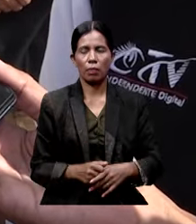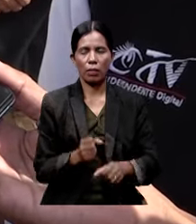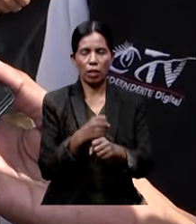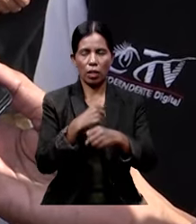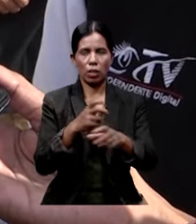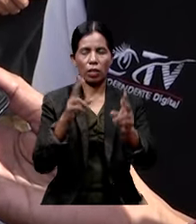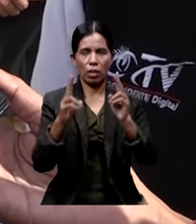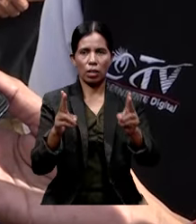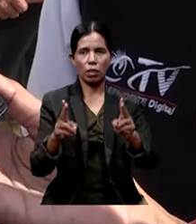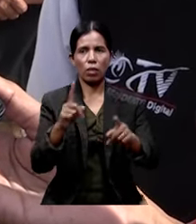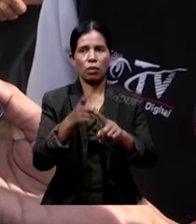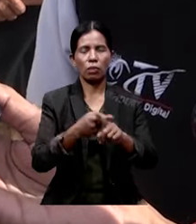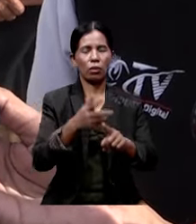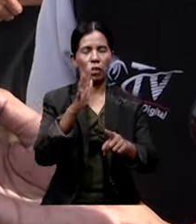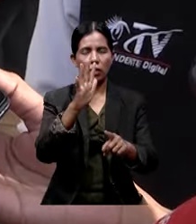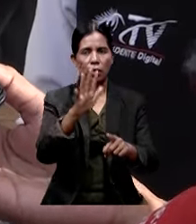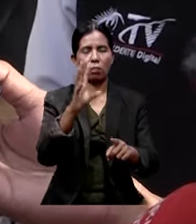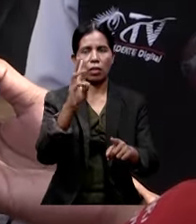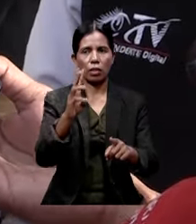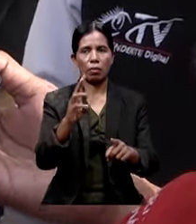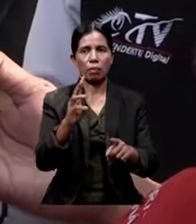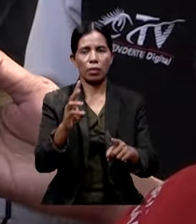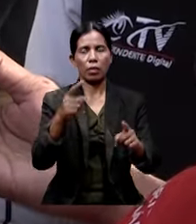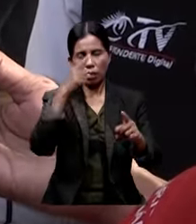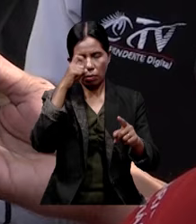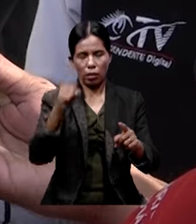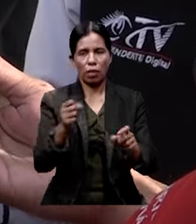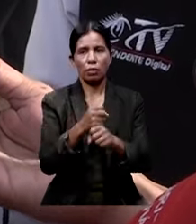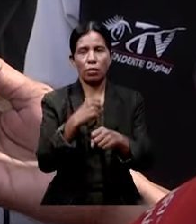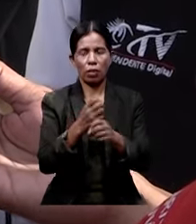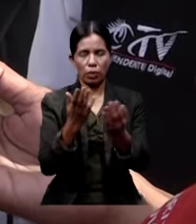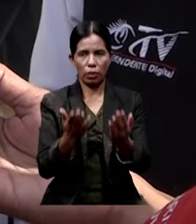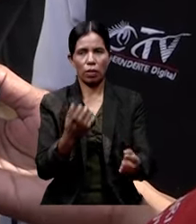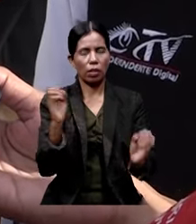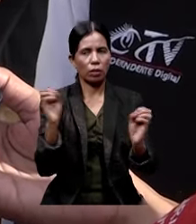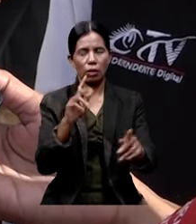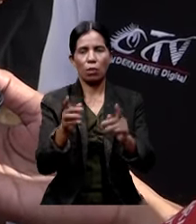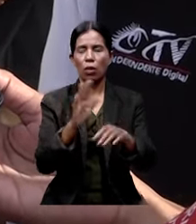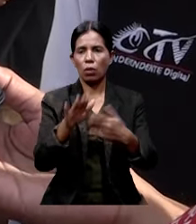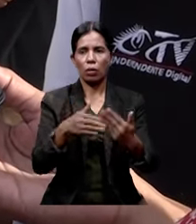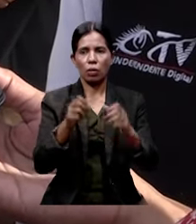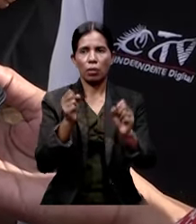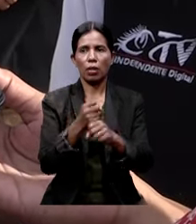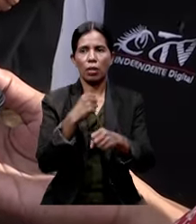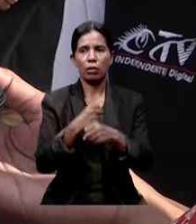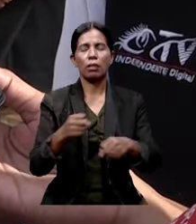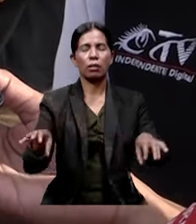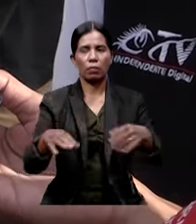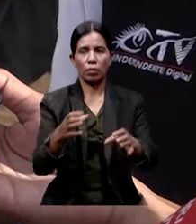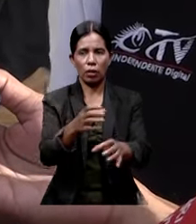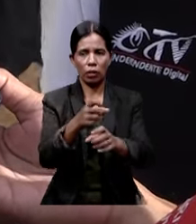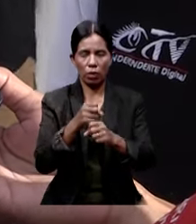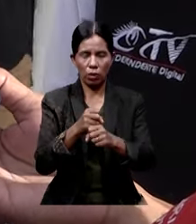lais ande di fulan lima nene bele hotu. Tambane konstrusaun da todang lao sema hotu bele halo. Ne servisu hara umalo